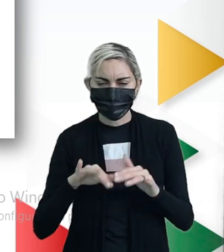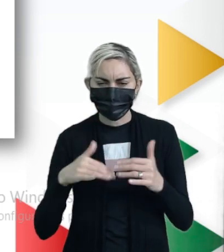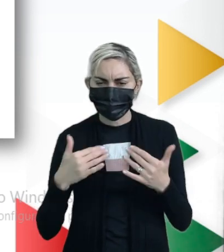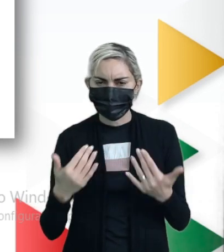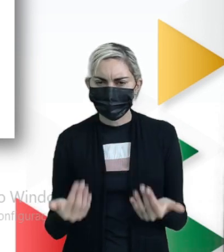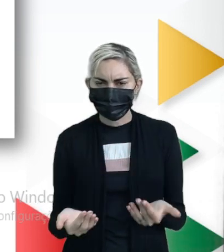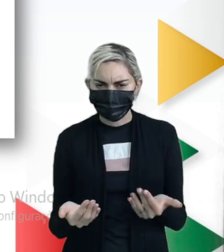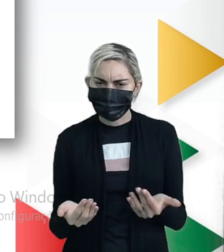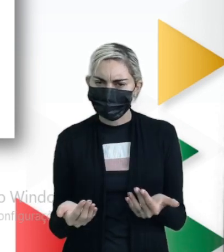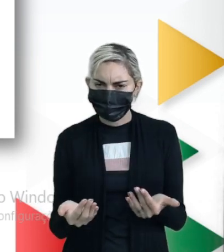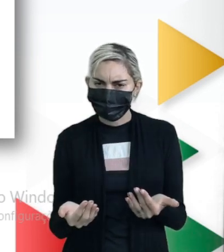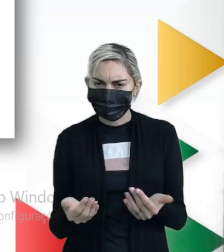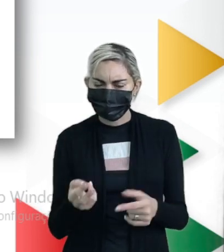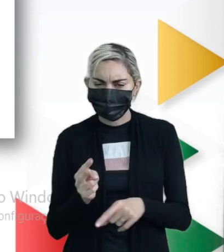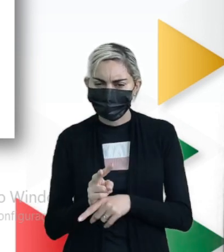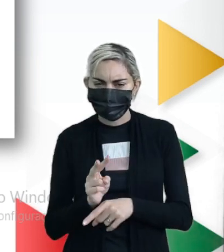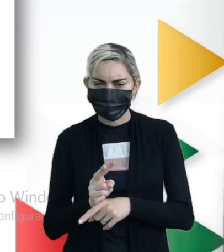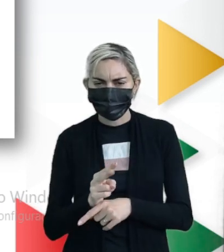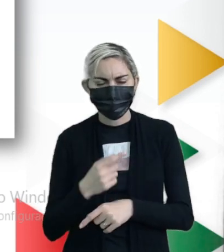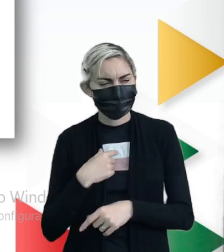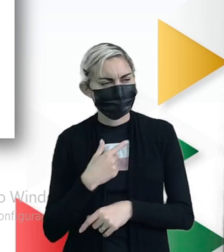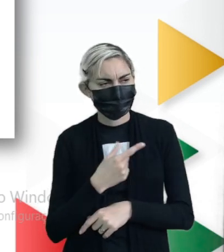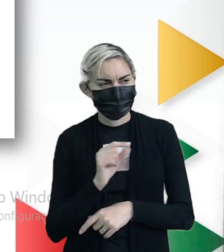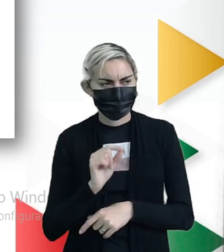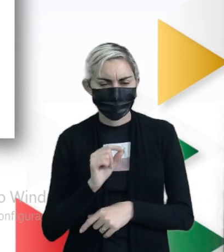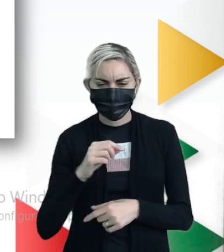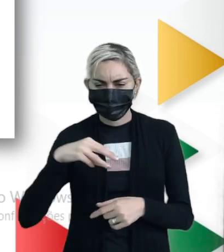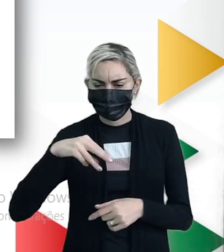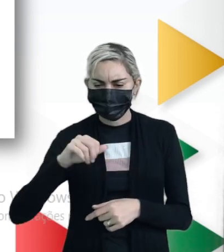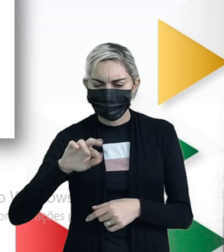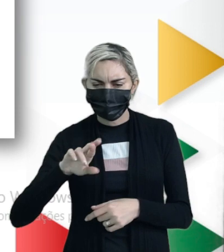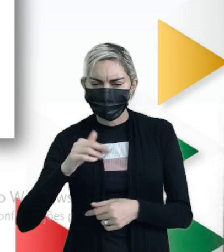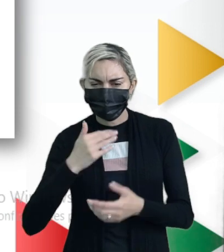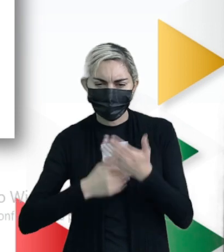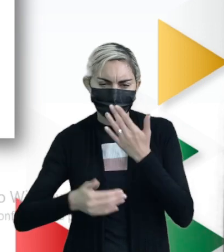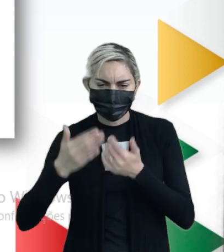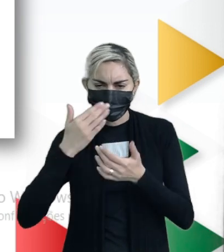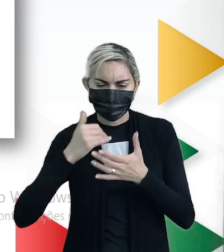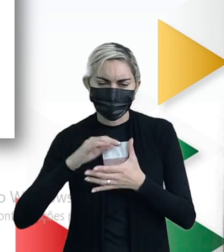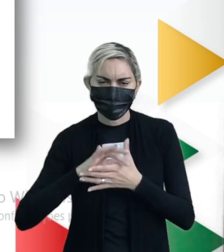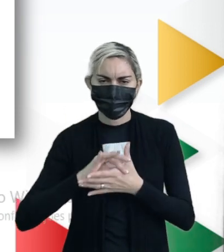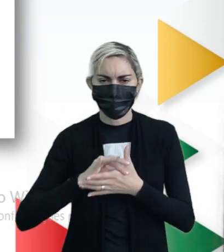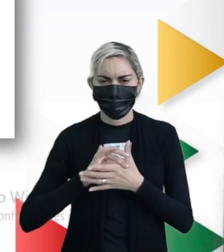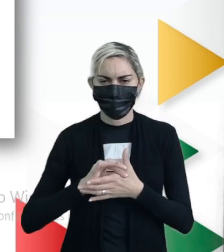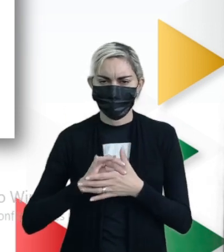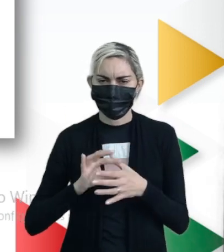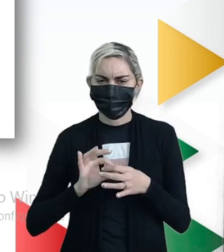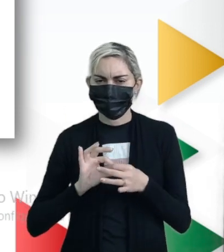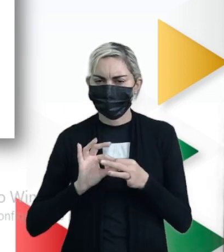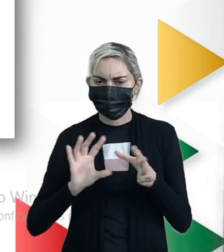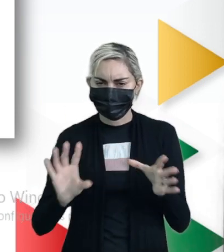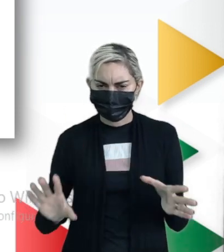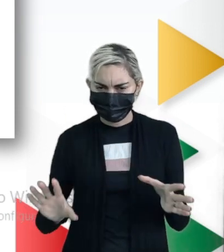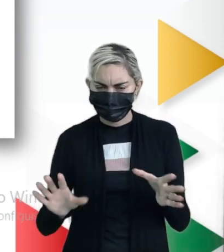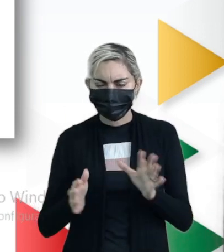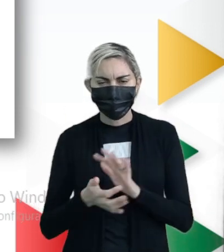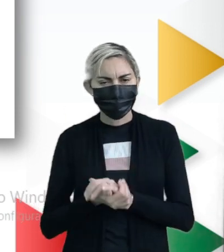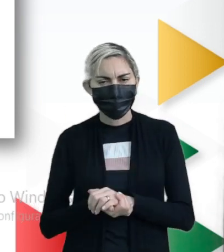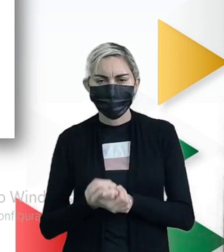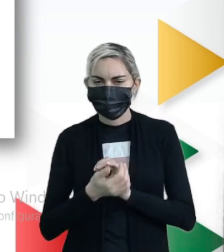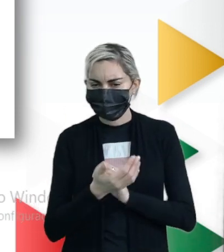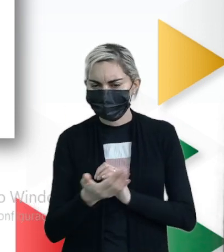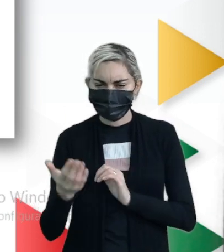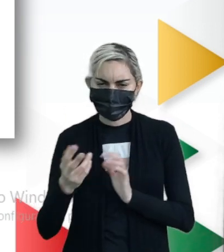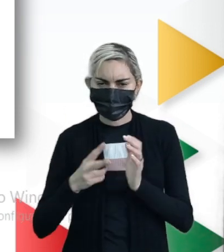o pressuposto aí? Pressupõe-se que Maria comia carne. Então, Maria deixou, Maria comia carne.